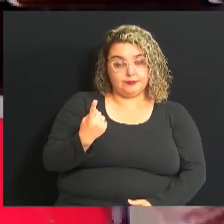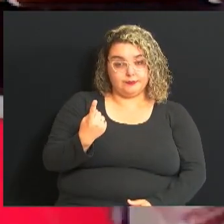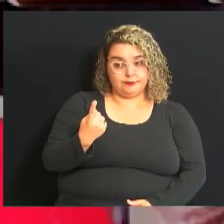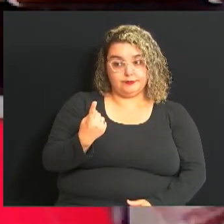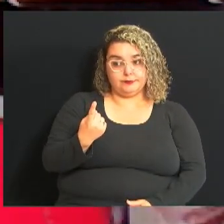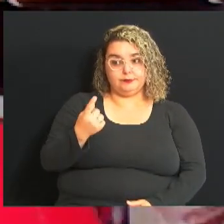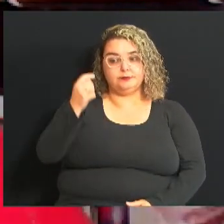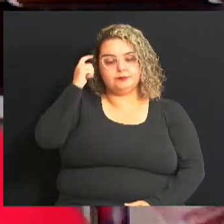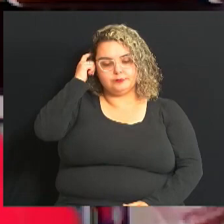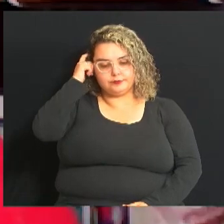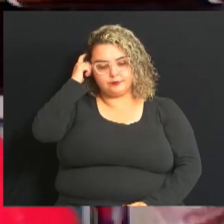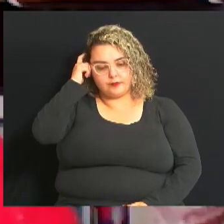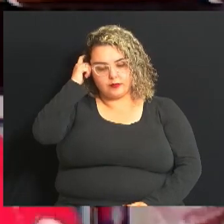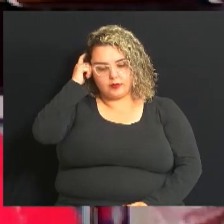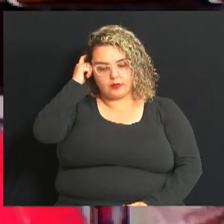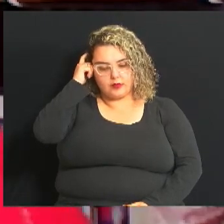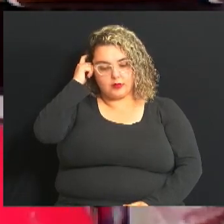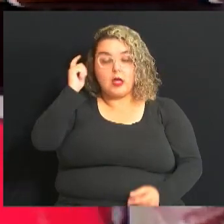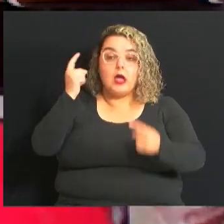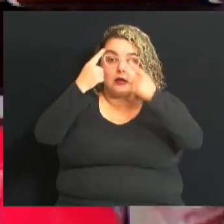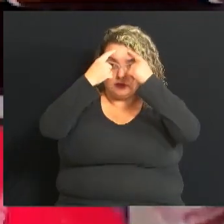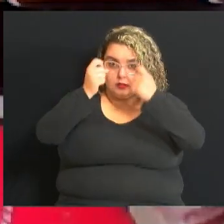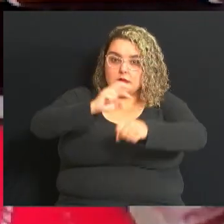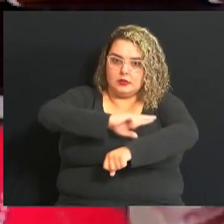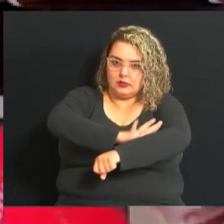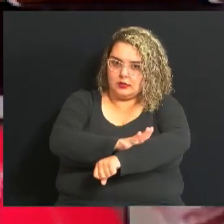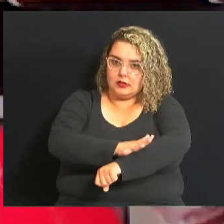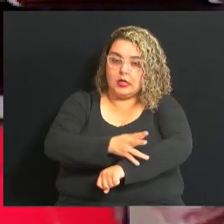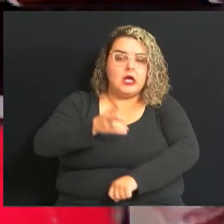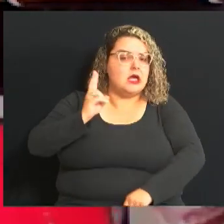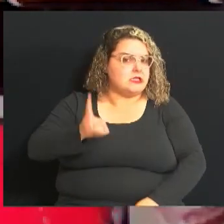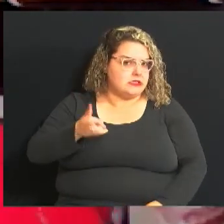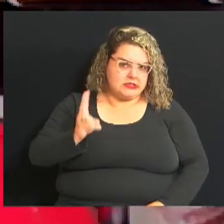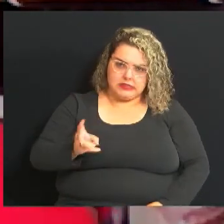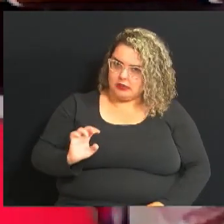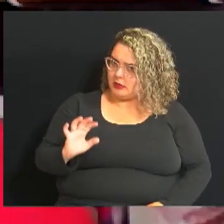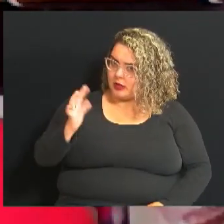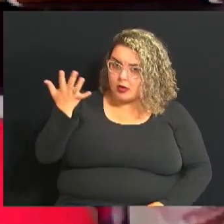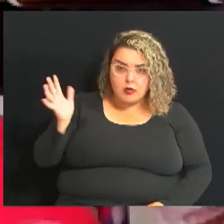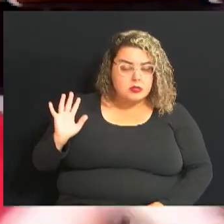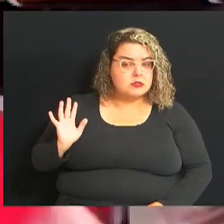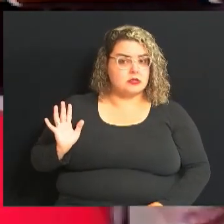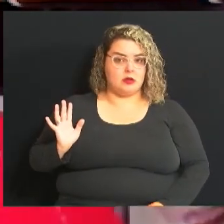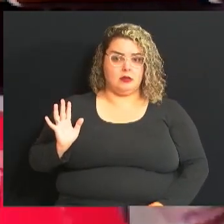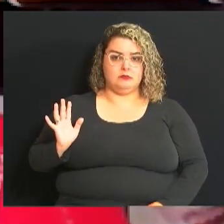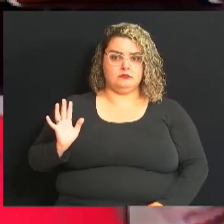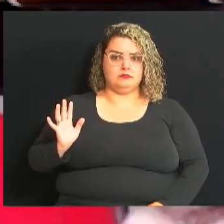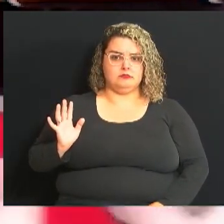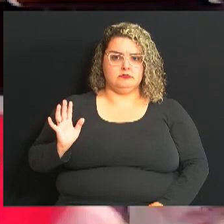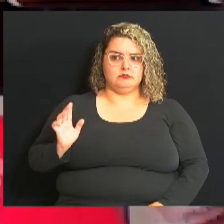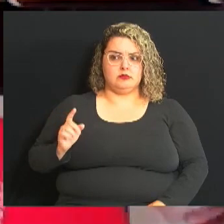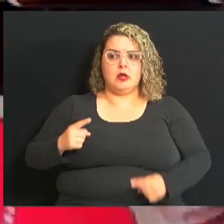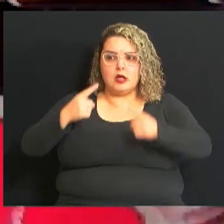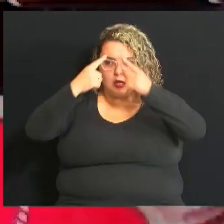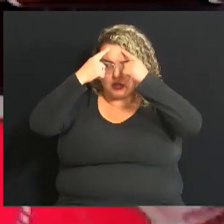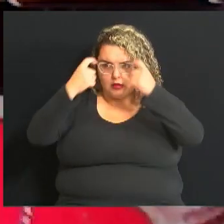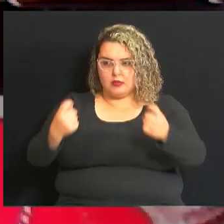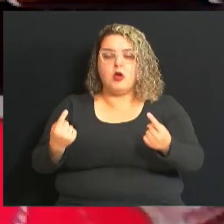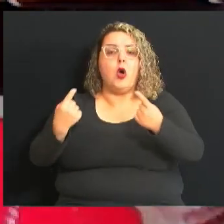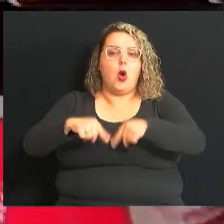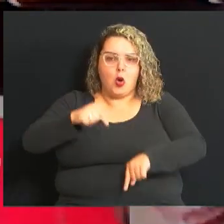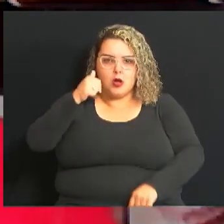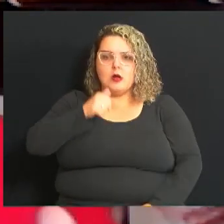a violência racista, ela sempre aconteceu. A violência contra mulheres